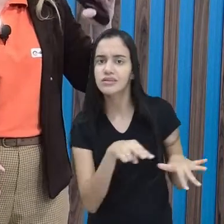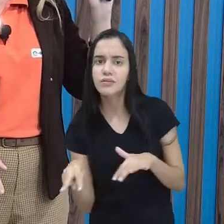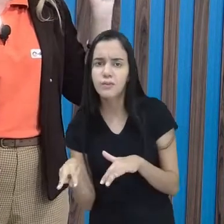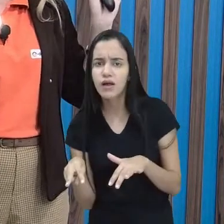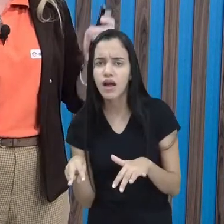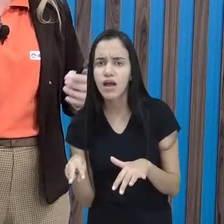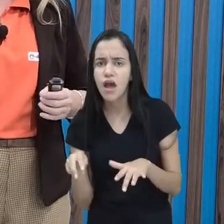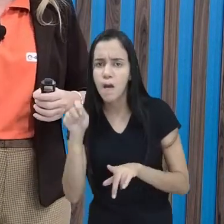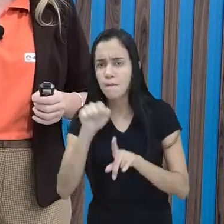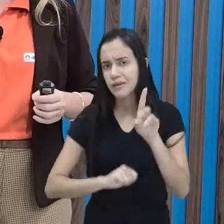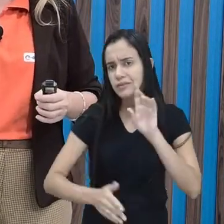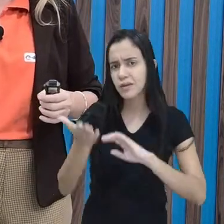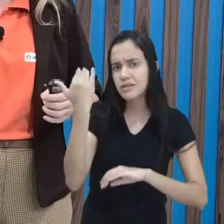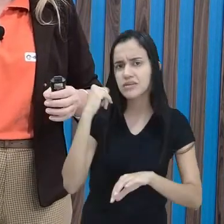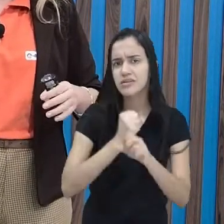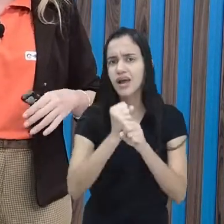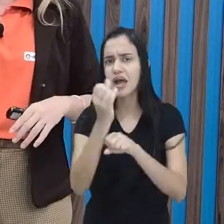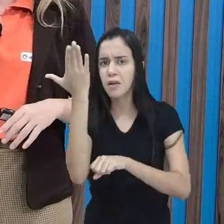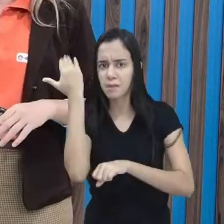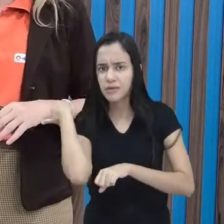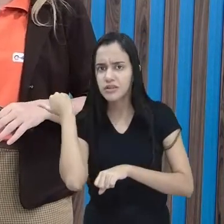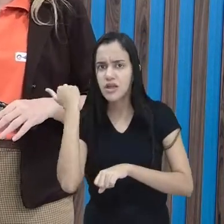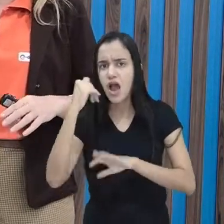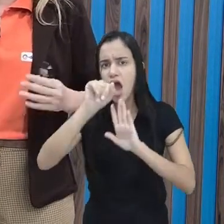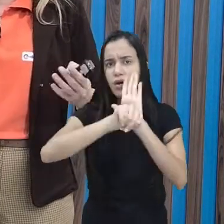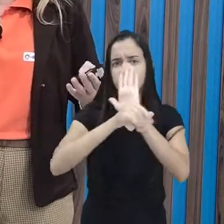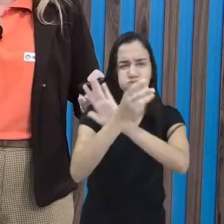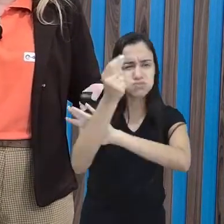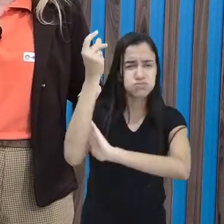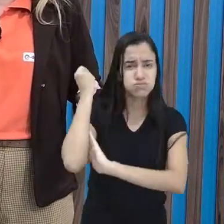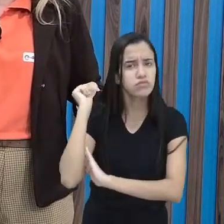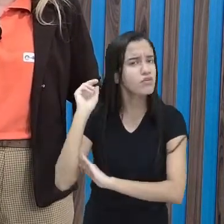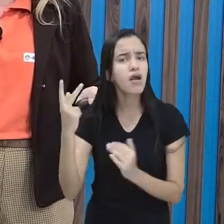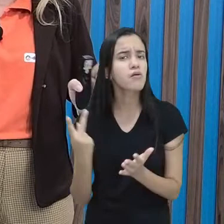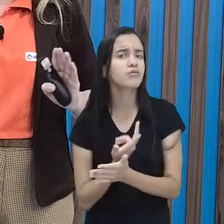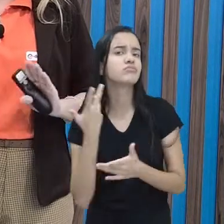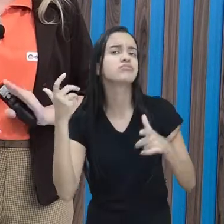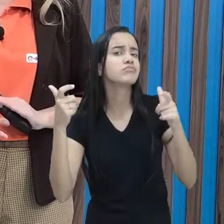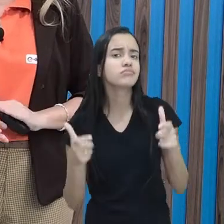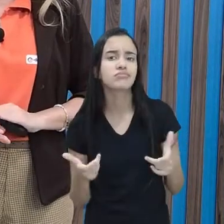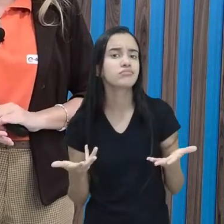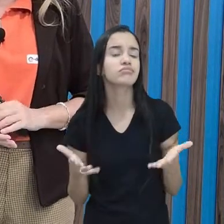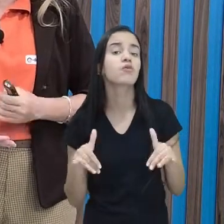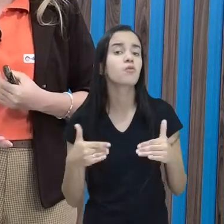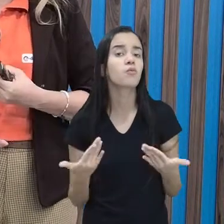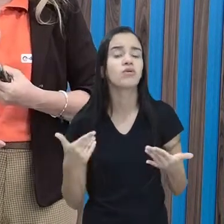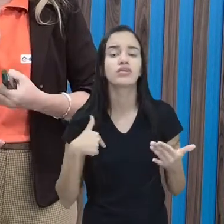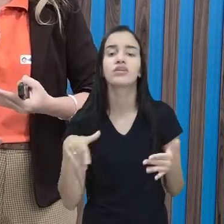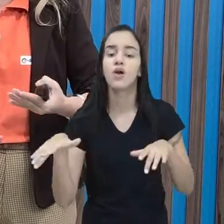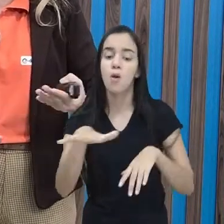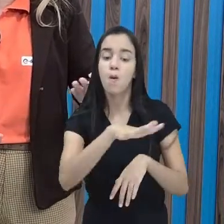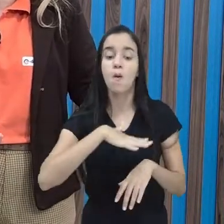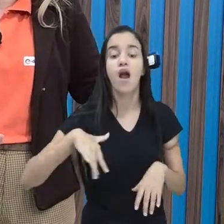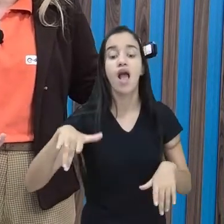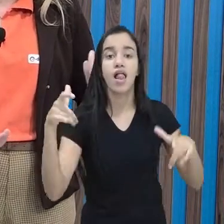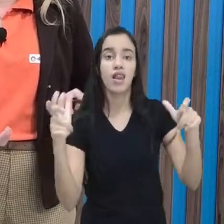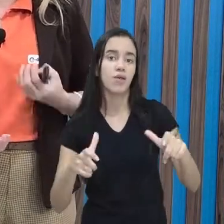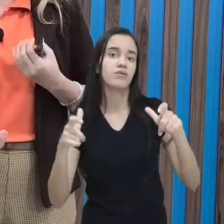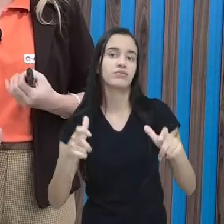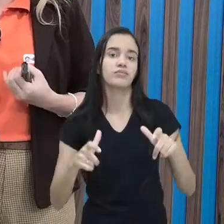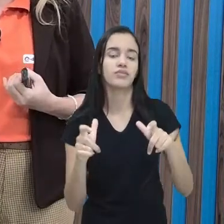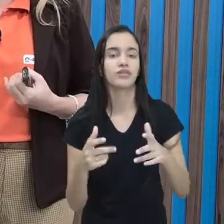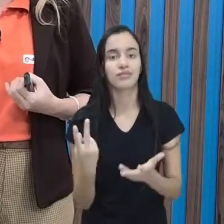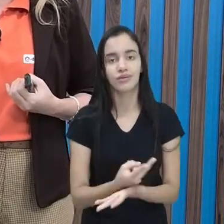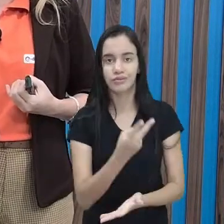aconteceu o mês passado, o ano passado, há um século. Quando aconteceu essa história? O espaço é o local em